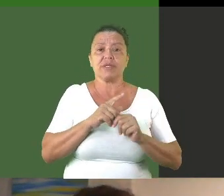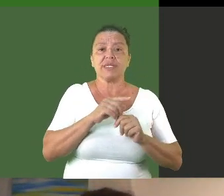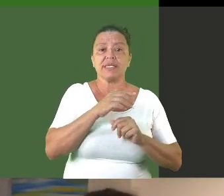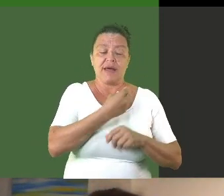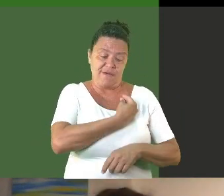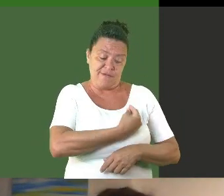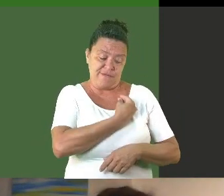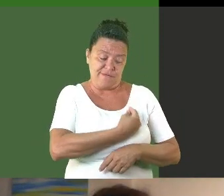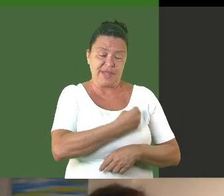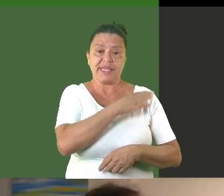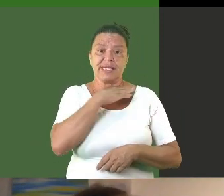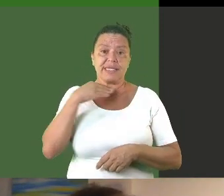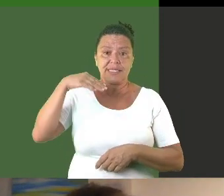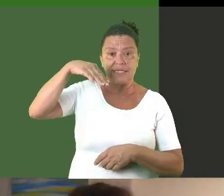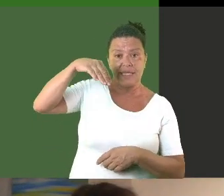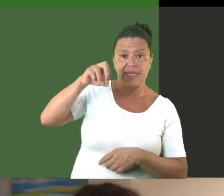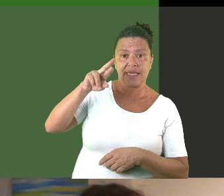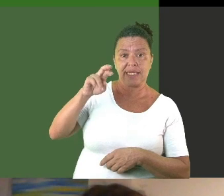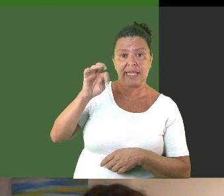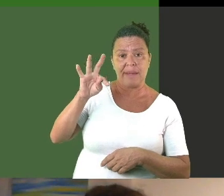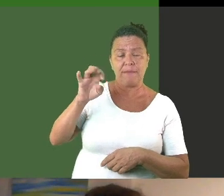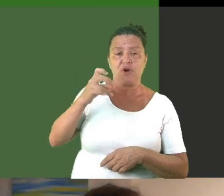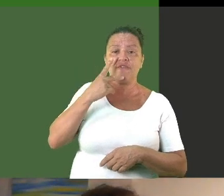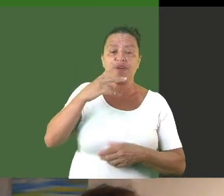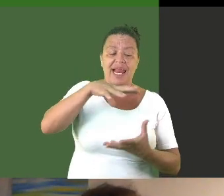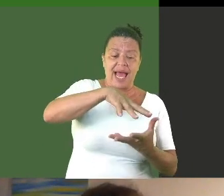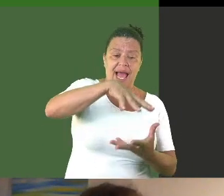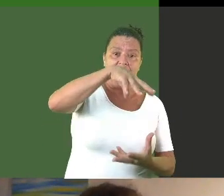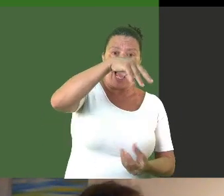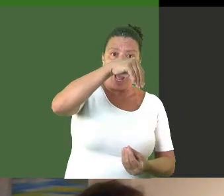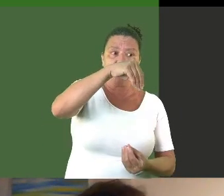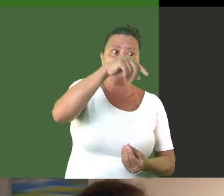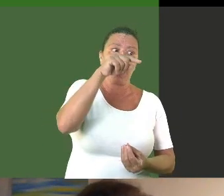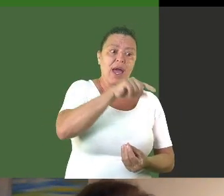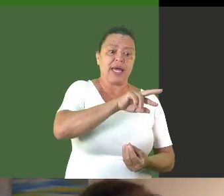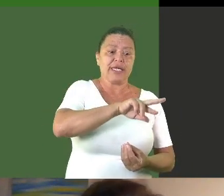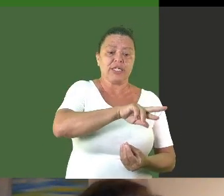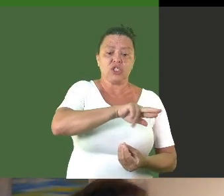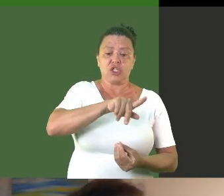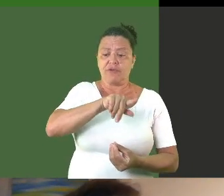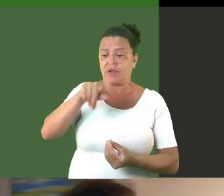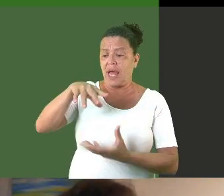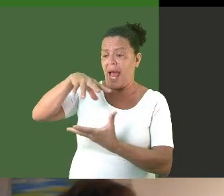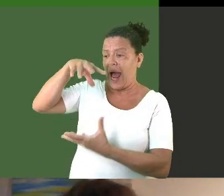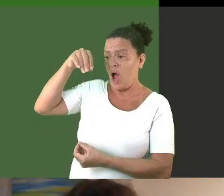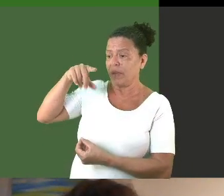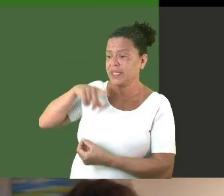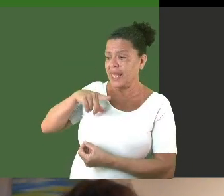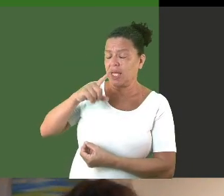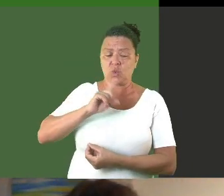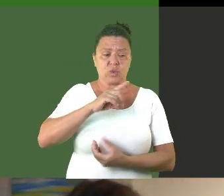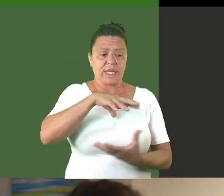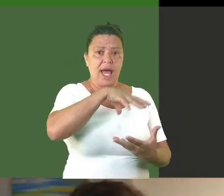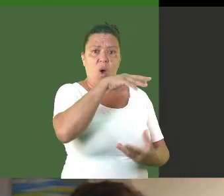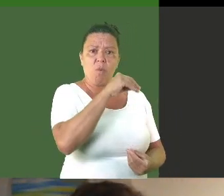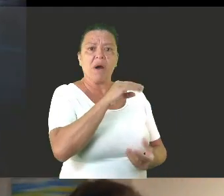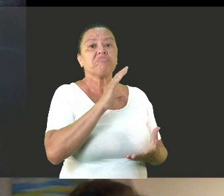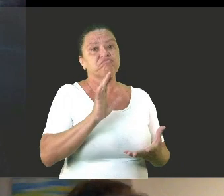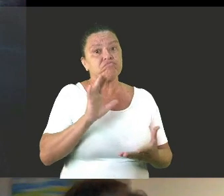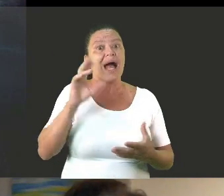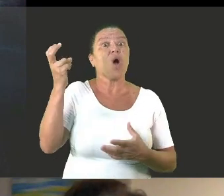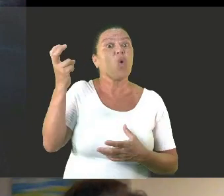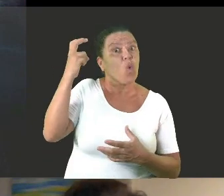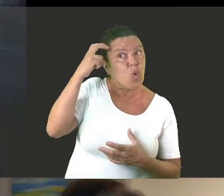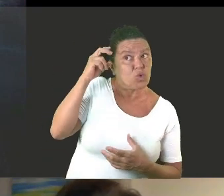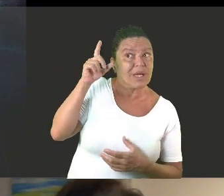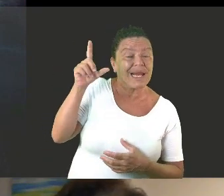né? É aquilo que a alma, o que tem alma, diferencia aquilo que tem alma e o que não tem alma. E